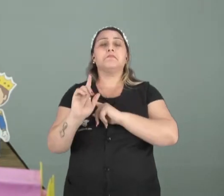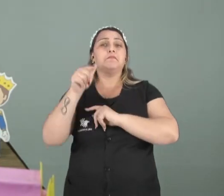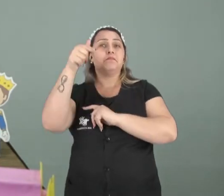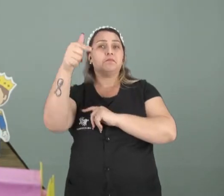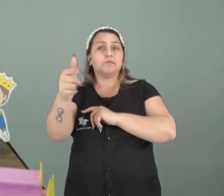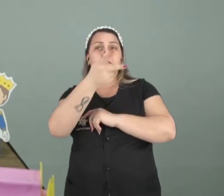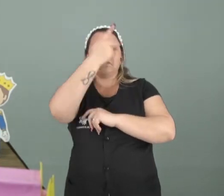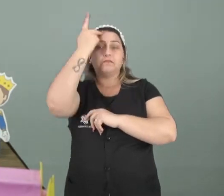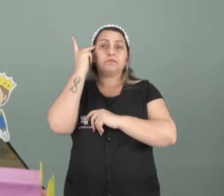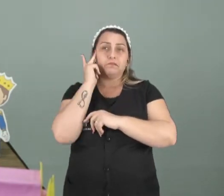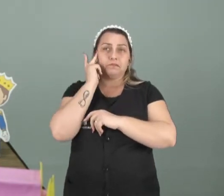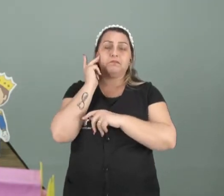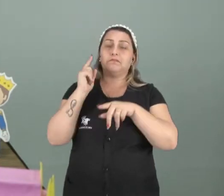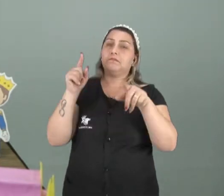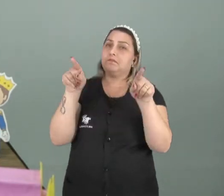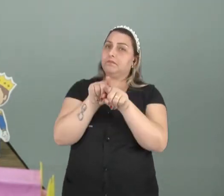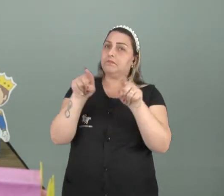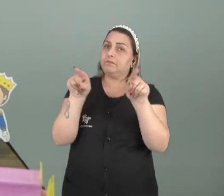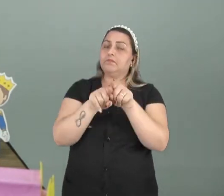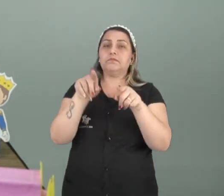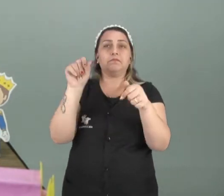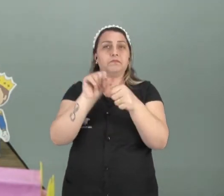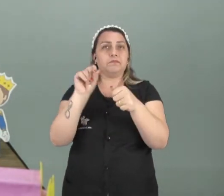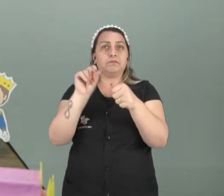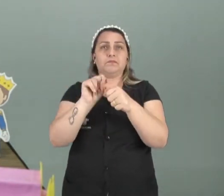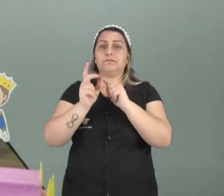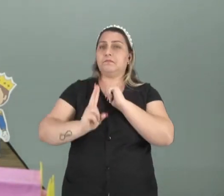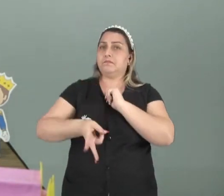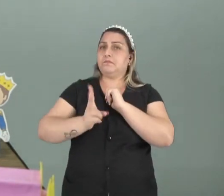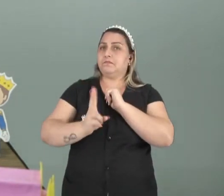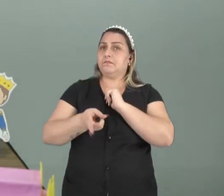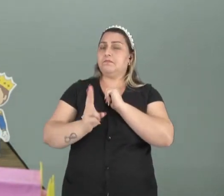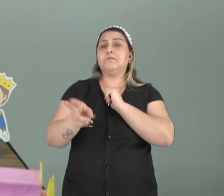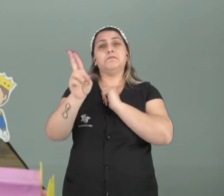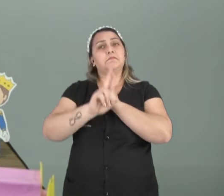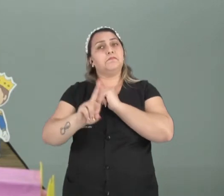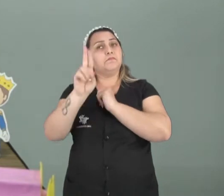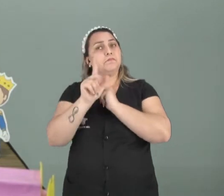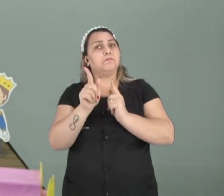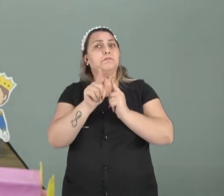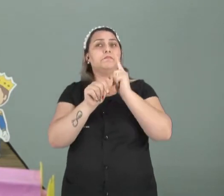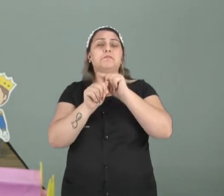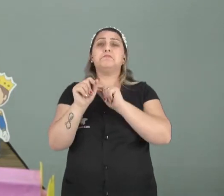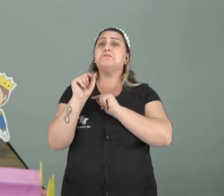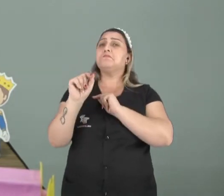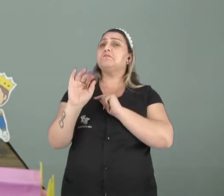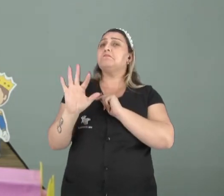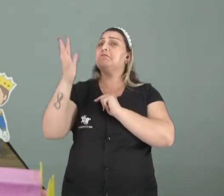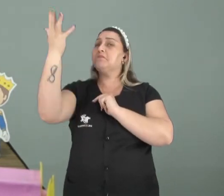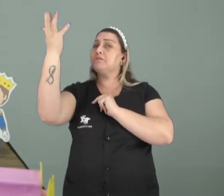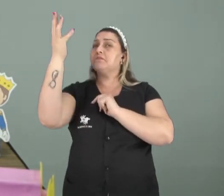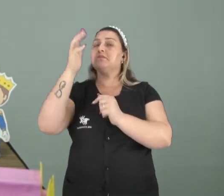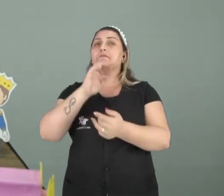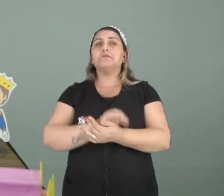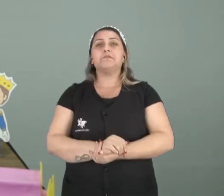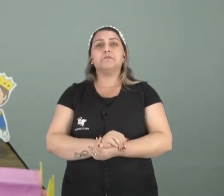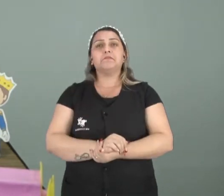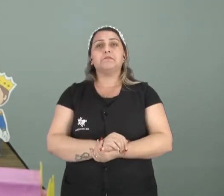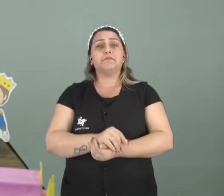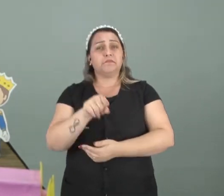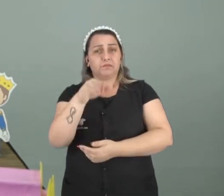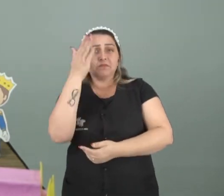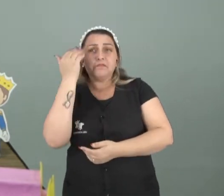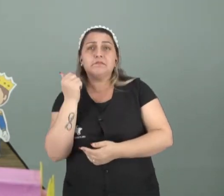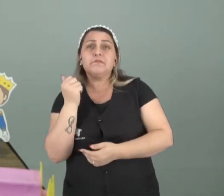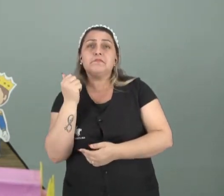outra pessoa que também for fazer a mesma medida usando a sua polegada, o que vai acontecer? Você